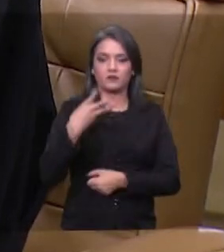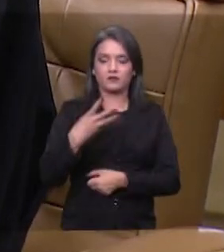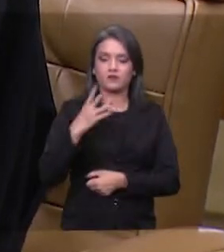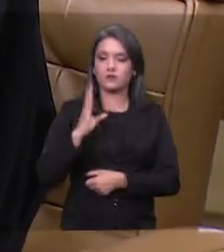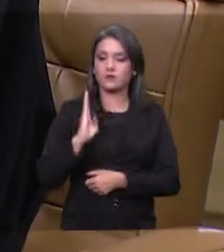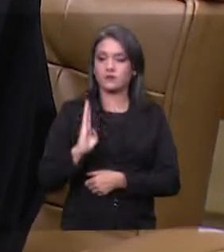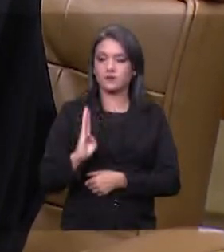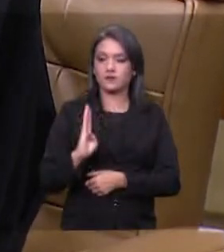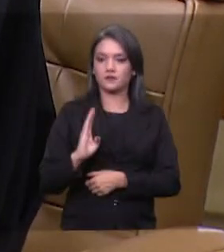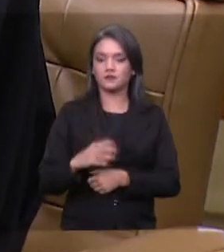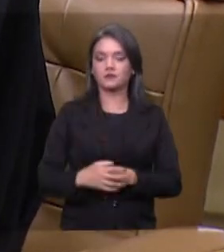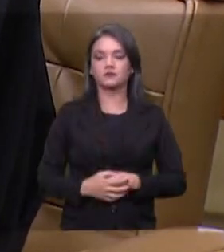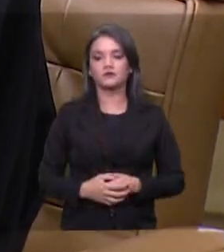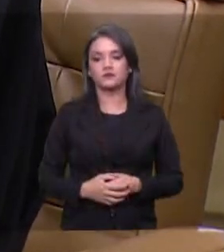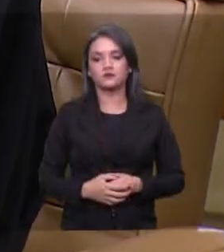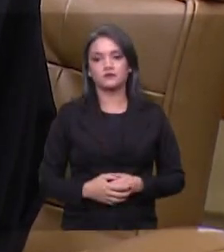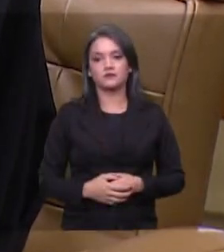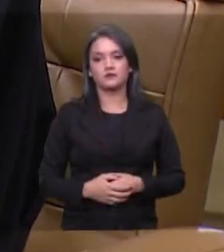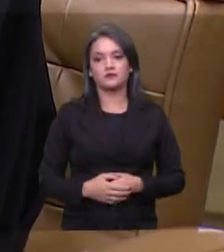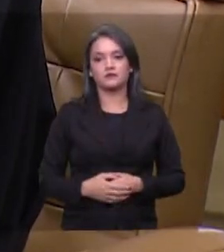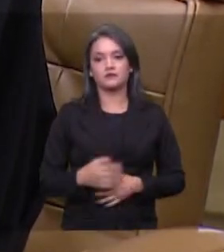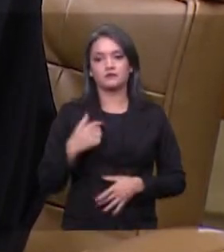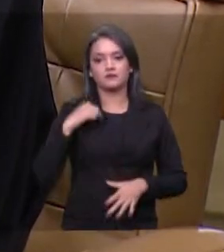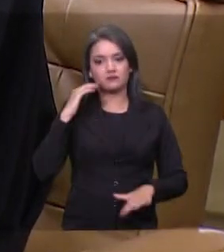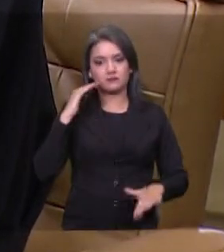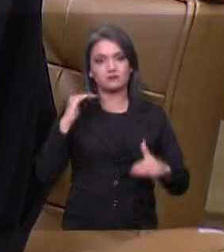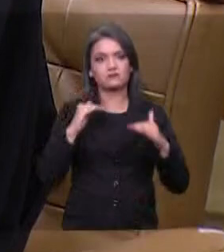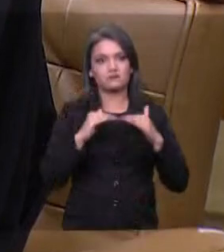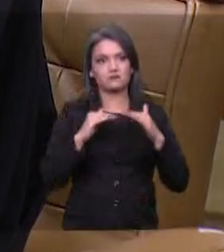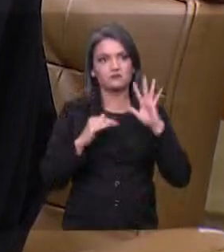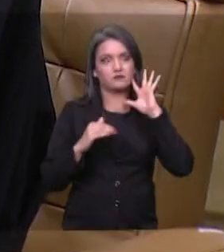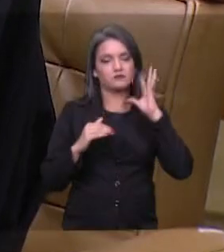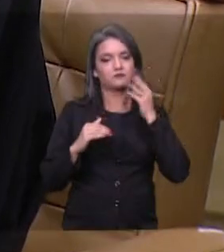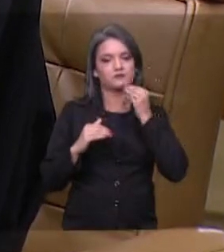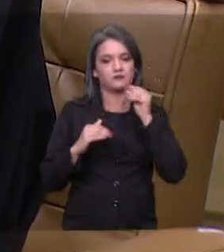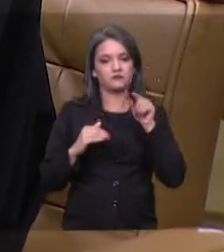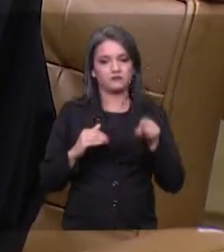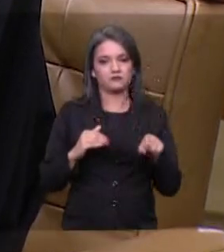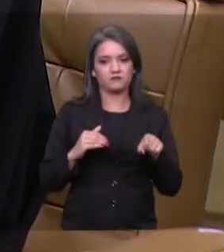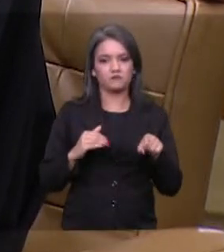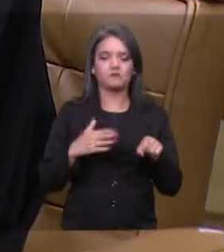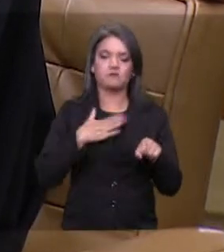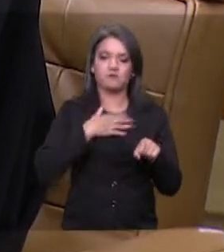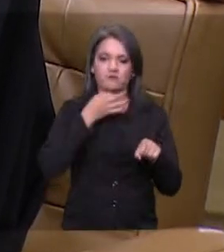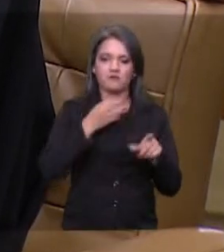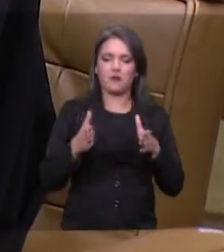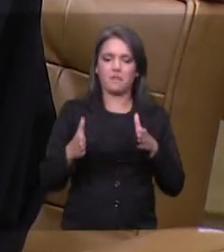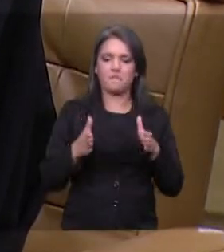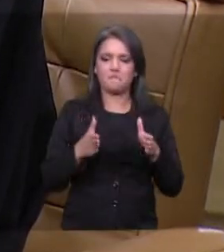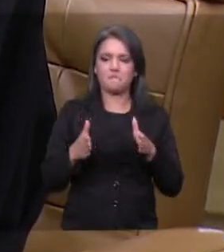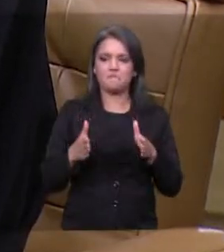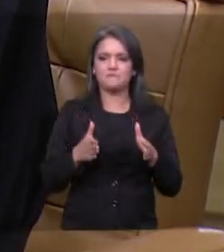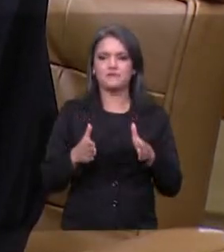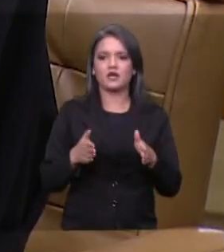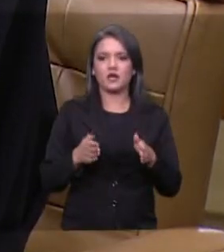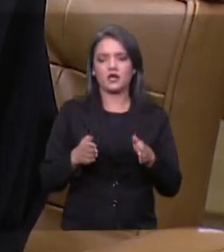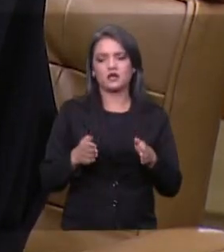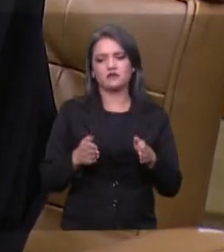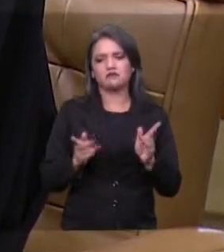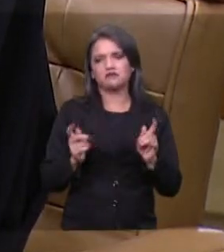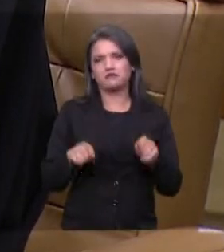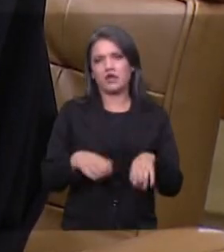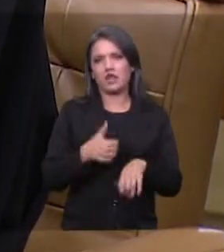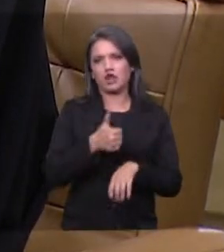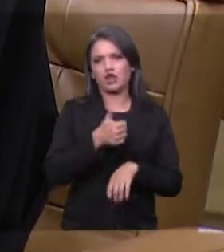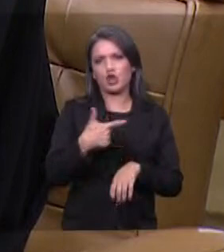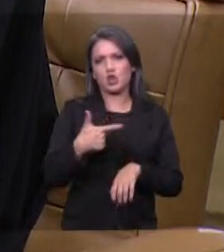eu acompanho a divergência do ministro Dias Toffoli. Na minha compreensão, o prazo razoável seria de